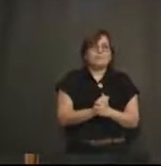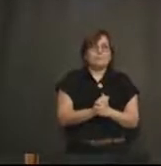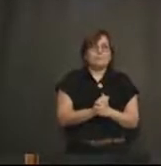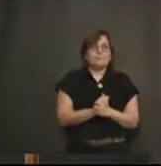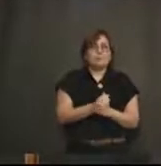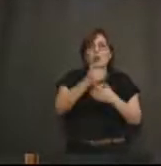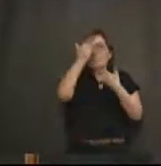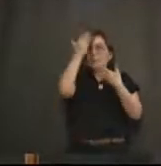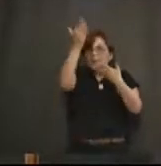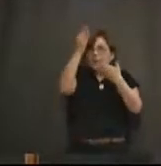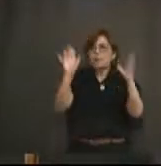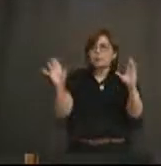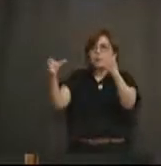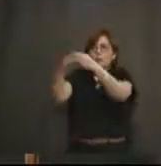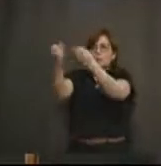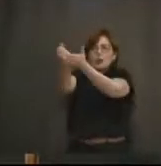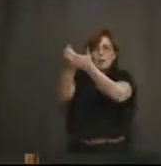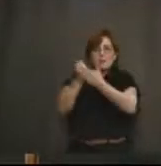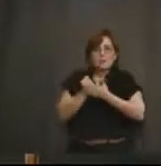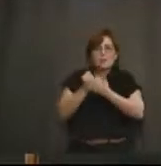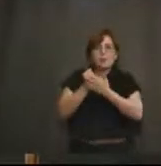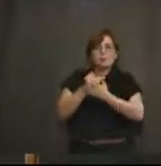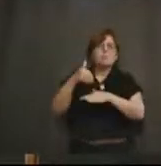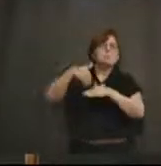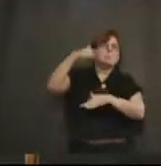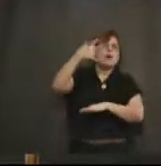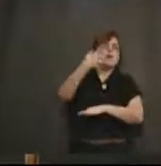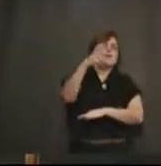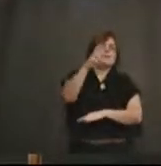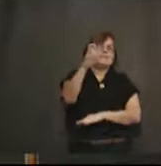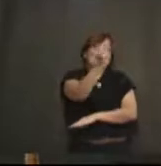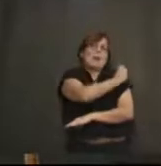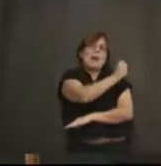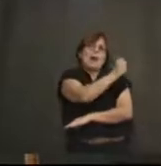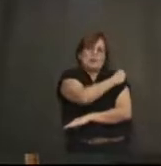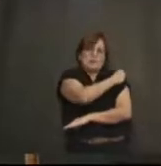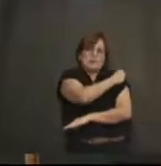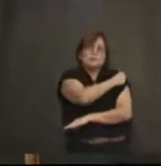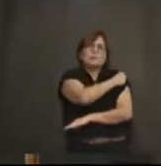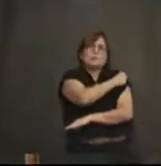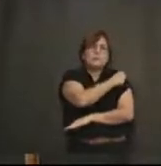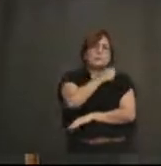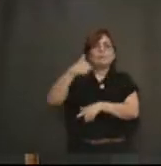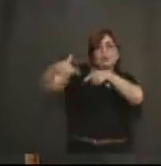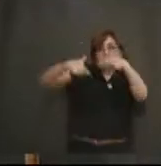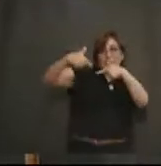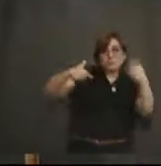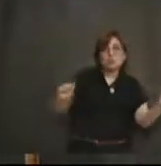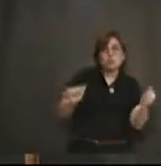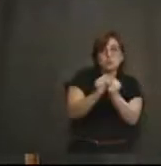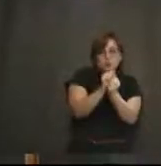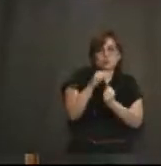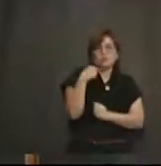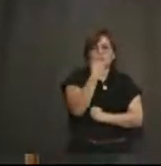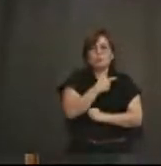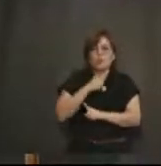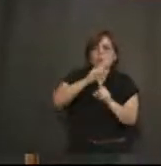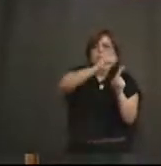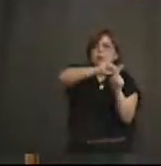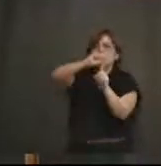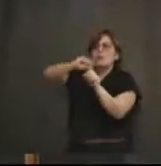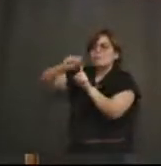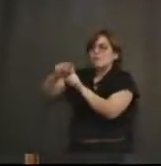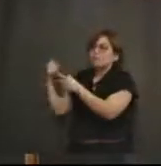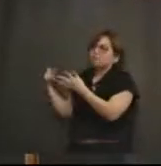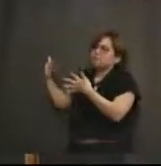Agradeço à equipe de apoio, os mais de 45 alunos que estão batalhando conosco há muitos meses, na